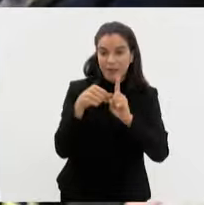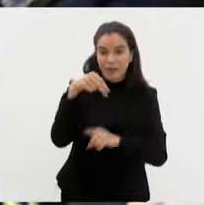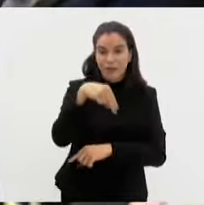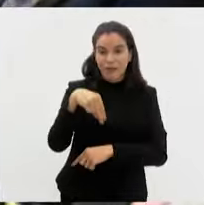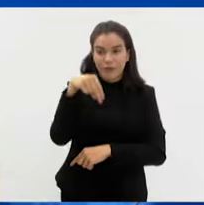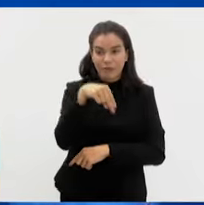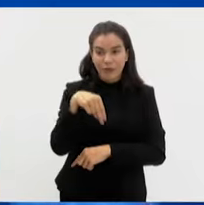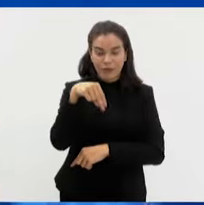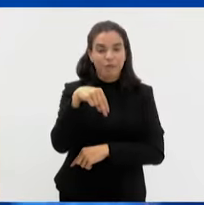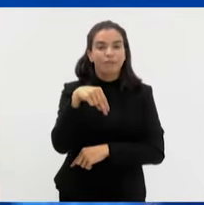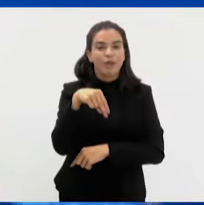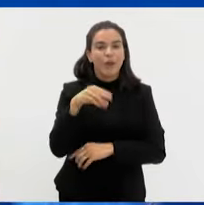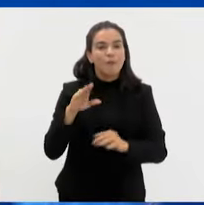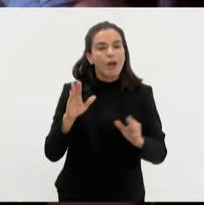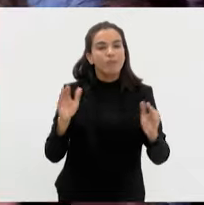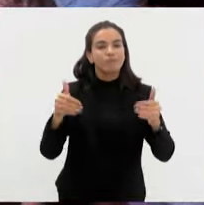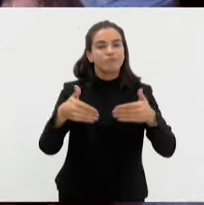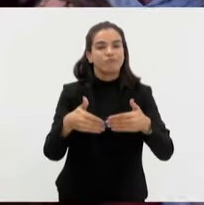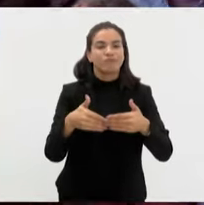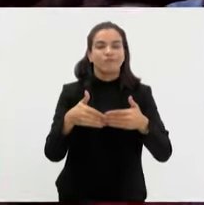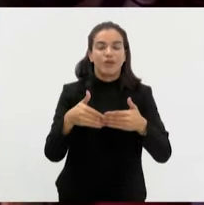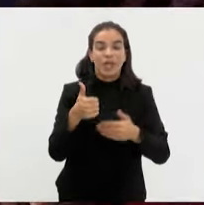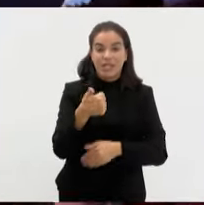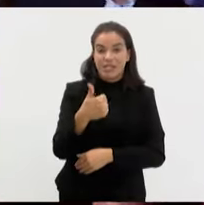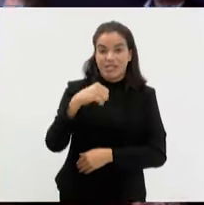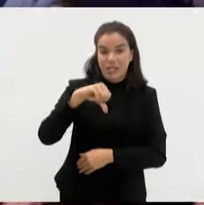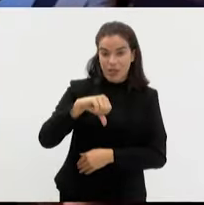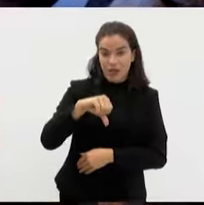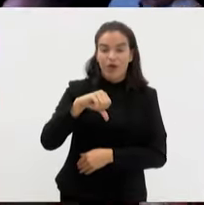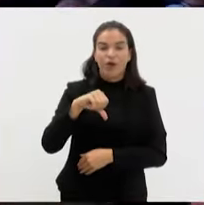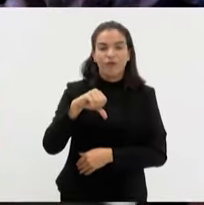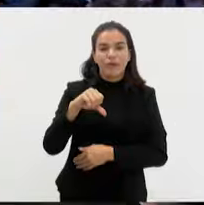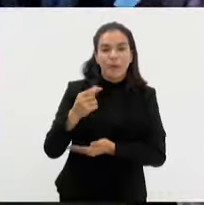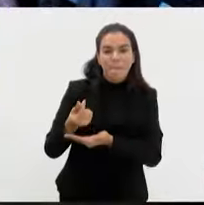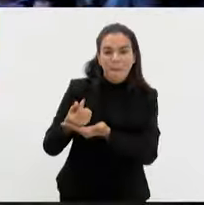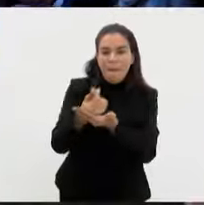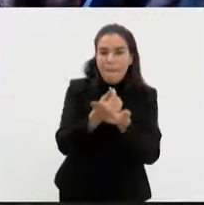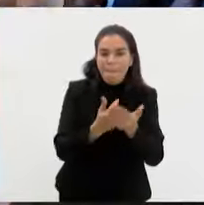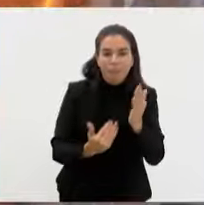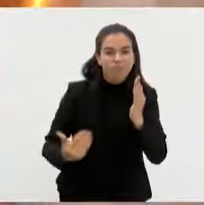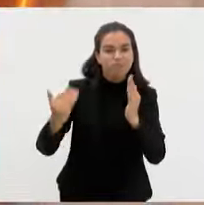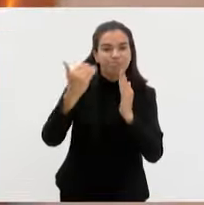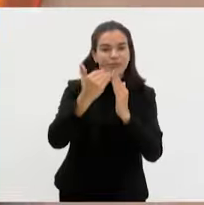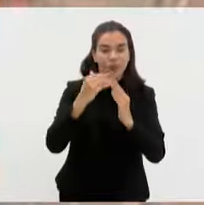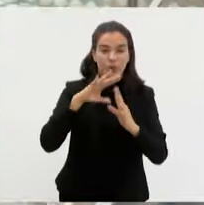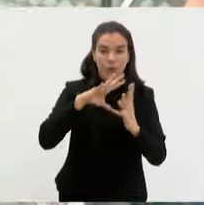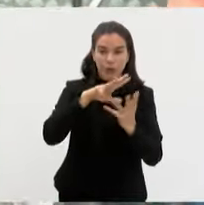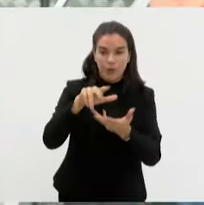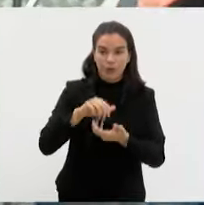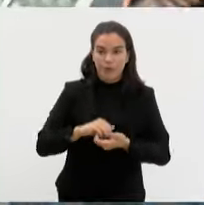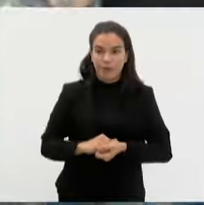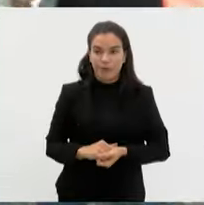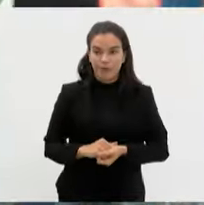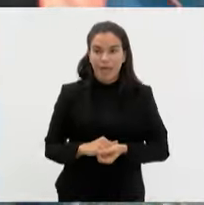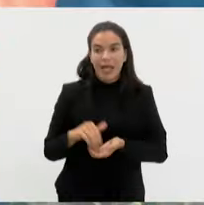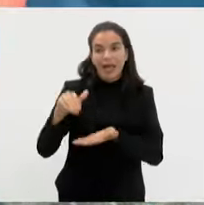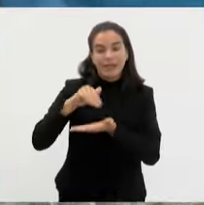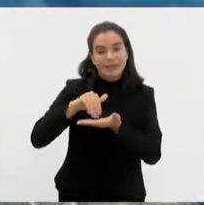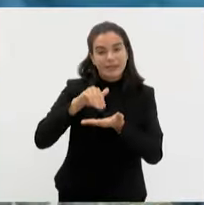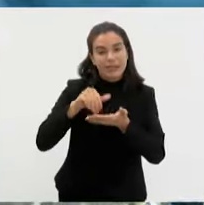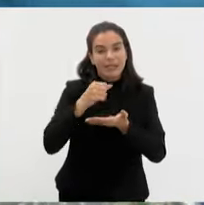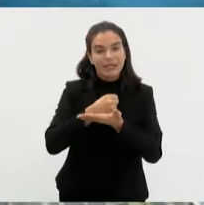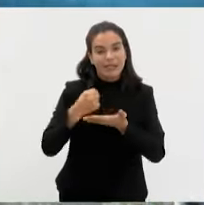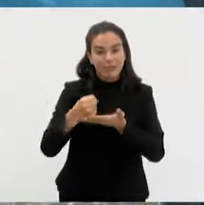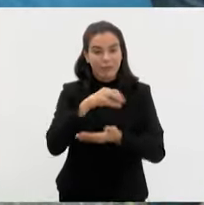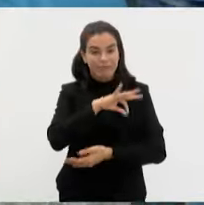previsto para a realização do encontro, que reúne as 19 maiores economias do mundo. A Secretaria de Trabalho e